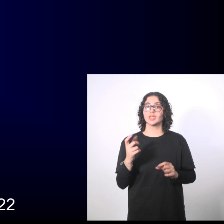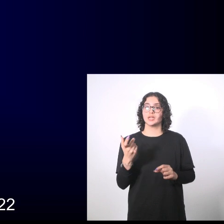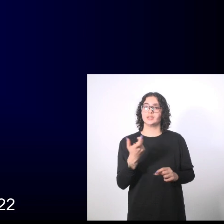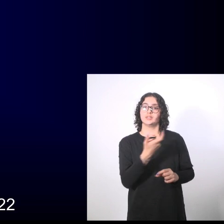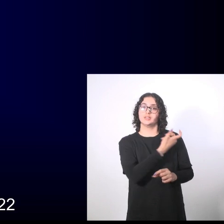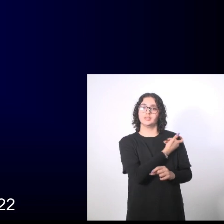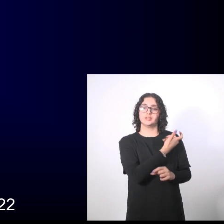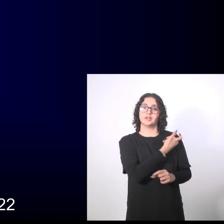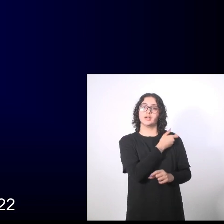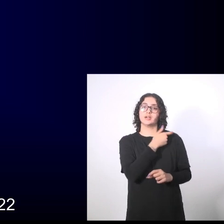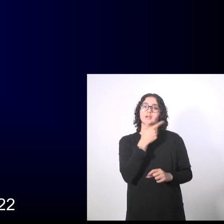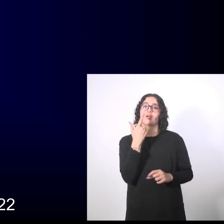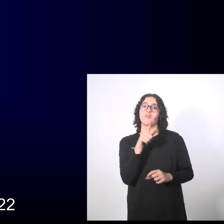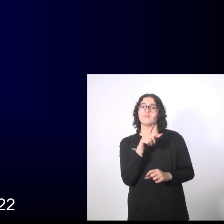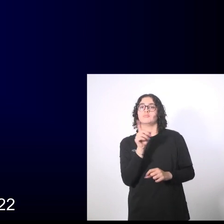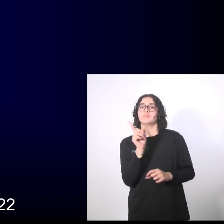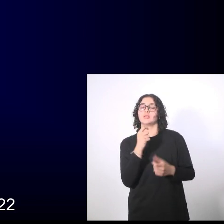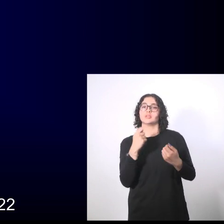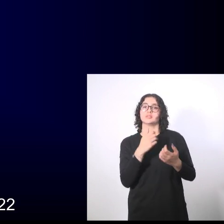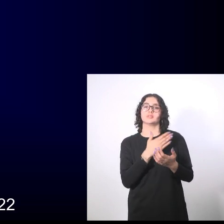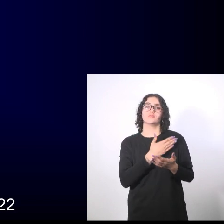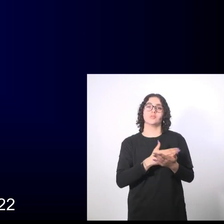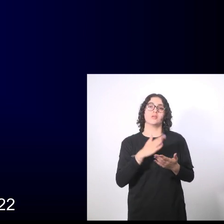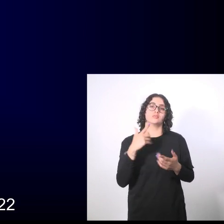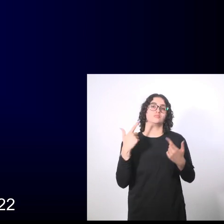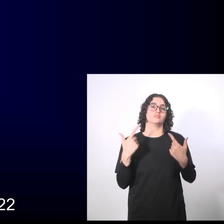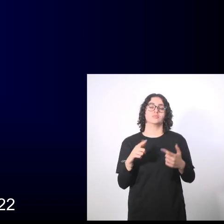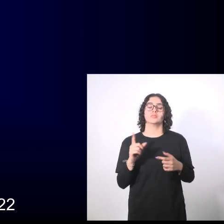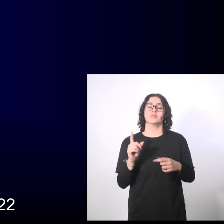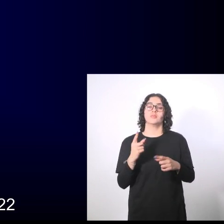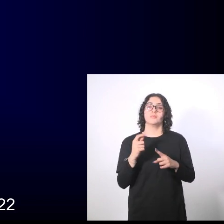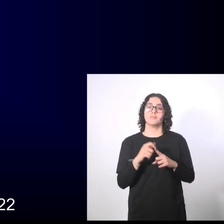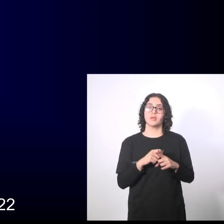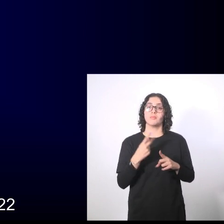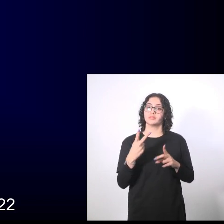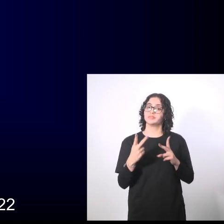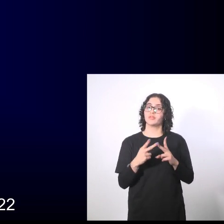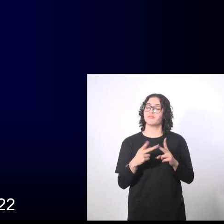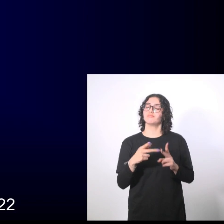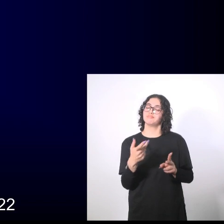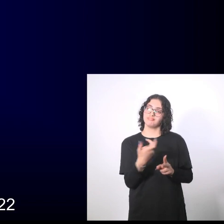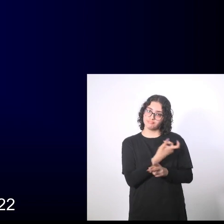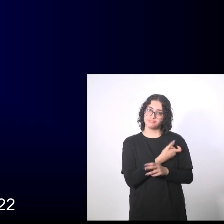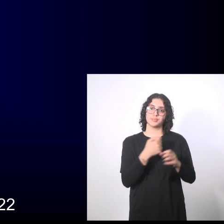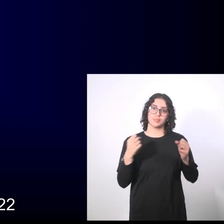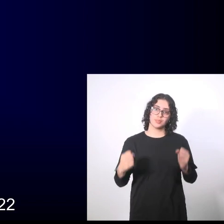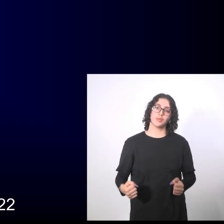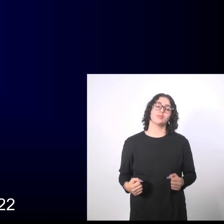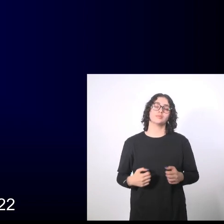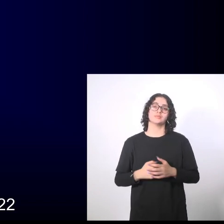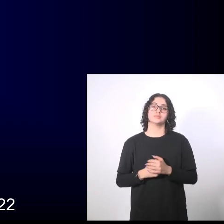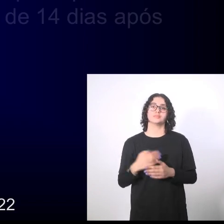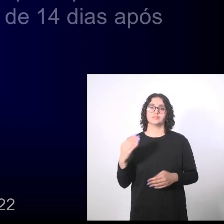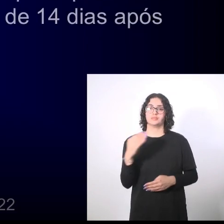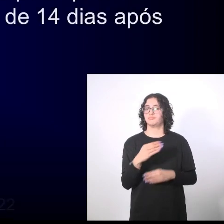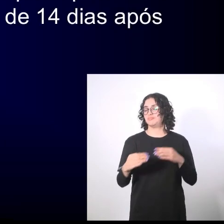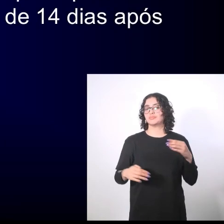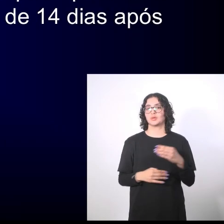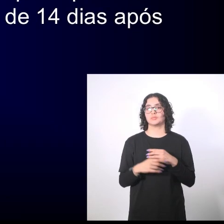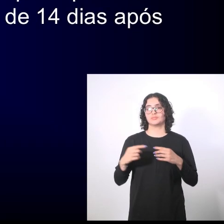dose não precisa recomeçar, mesmo que tenha mais de um mês, basta fazer a segunda dose. Próximo, por